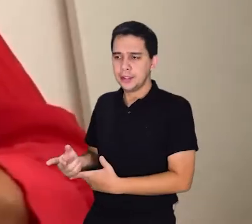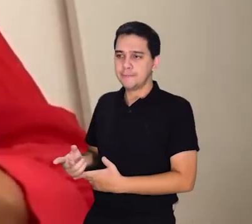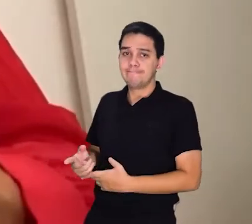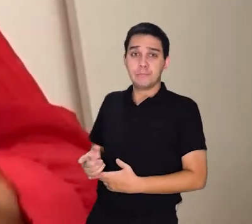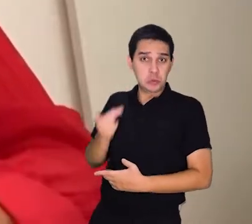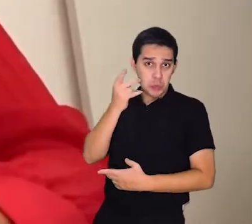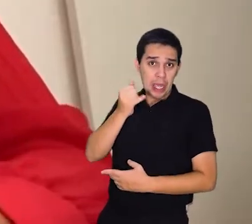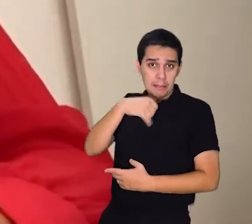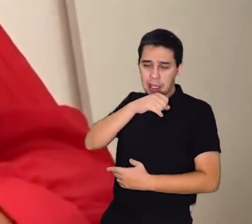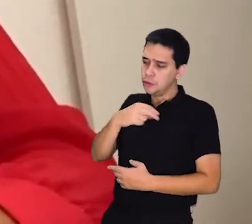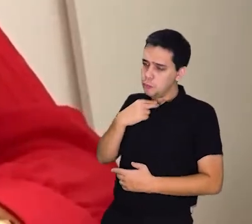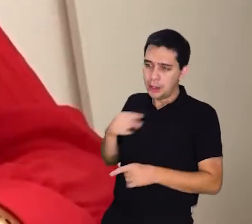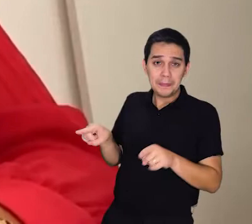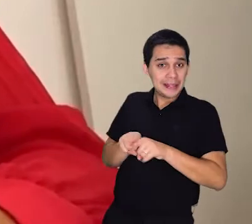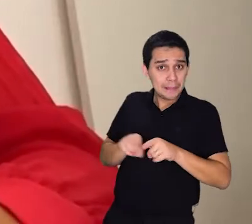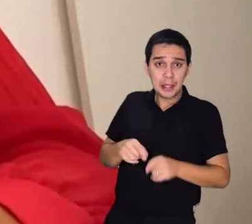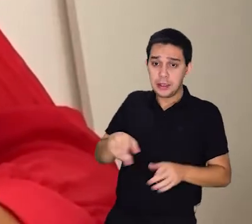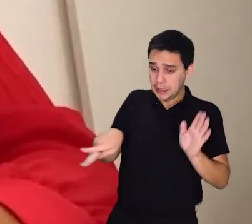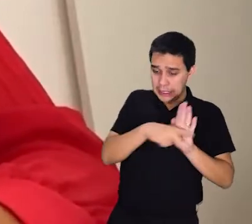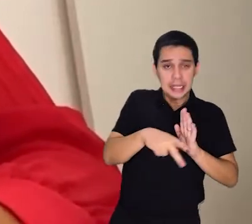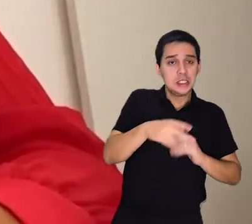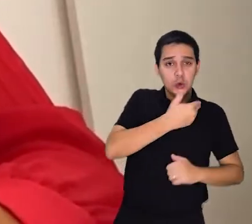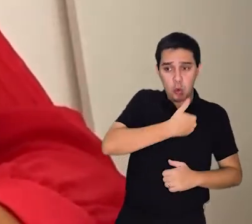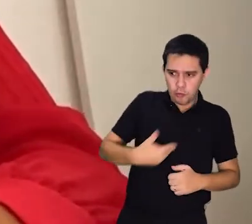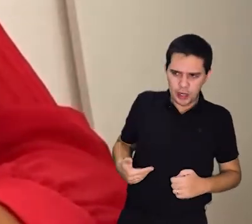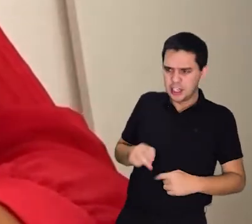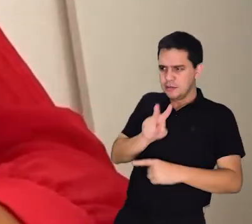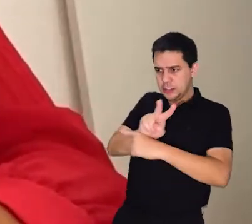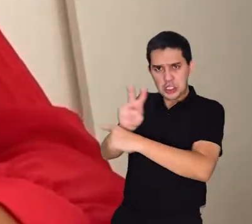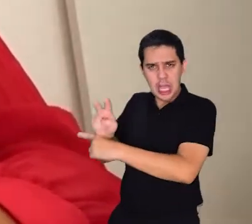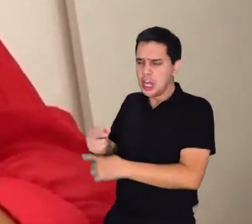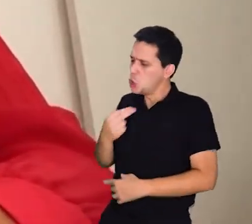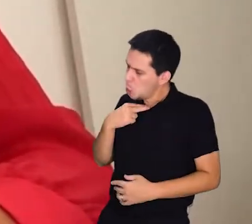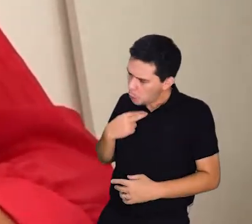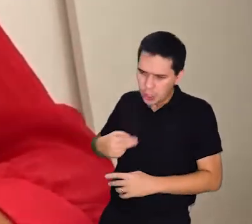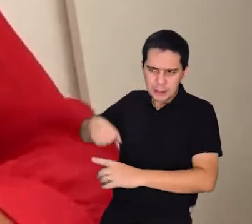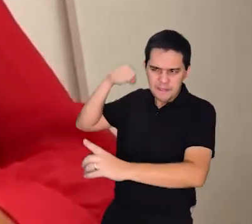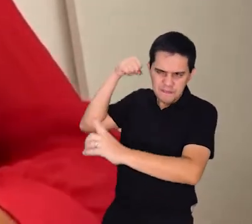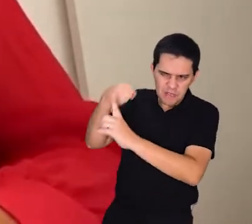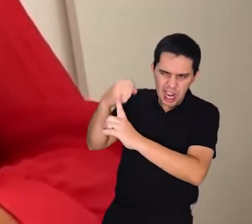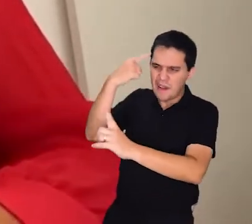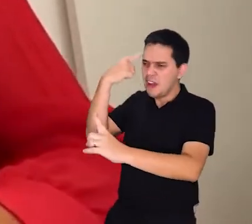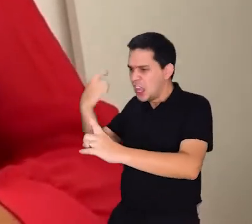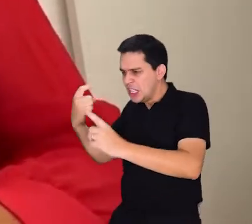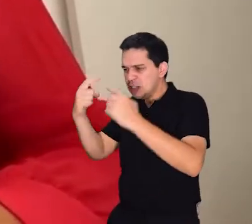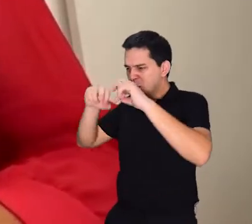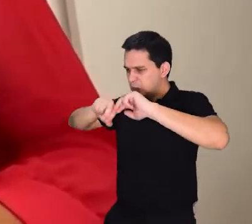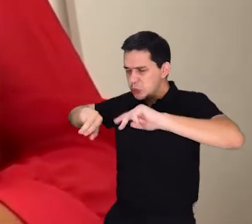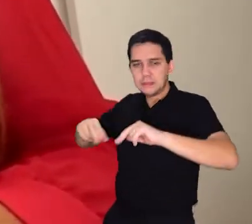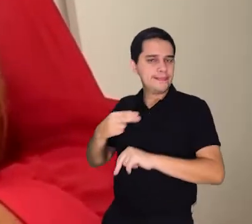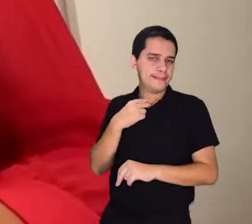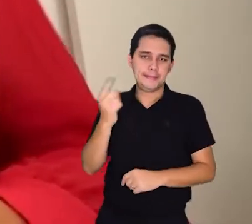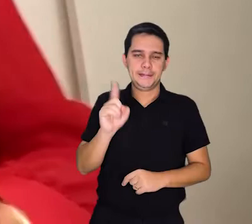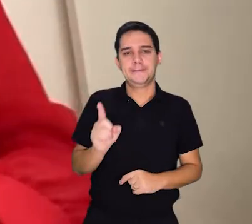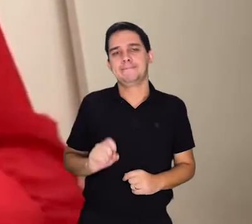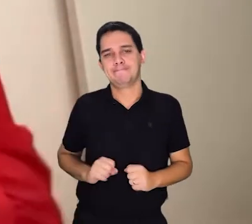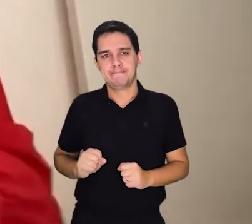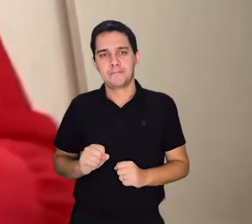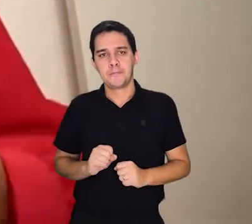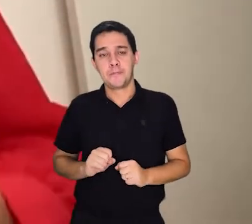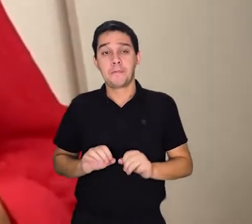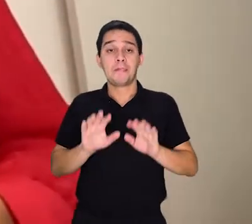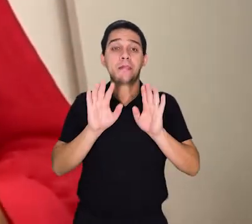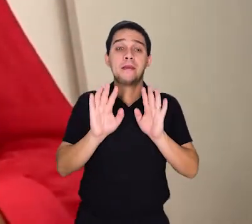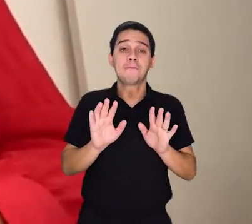responsáveis, mas também aqueles que são responsáveis pelo cumprimento das medidas socioeducativas, que é o nosso caso. E aí coloca o que